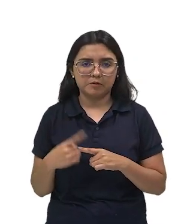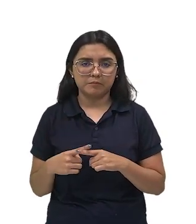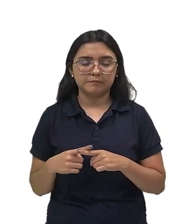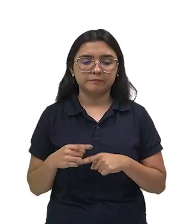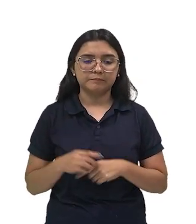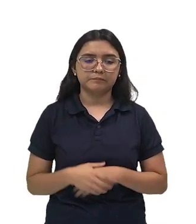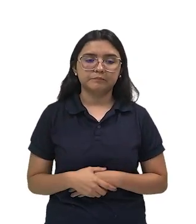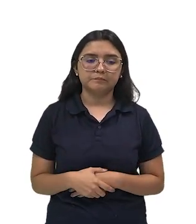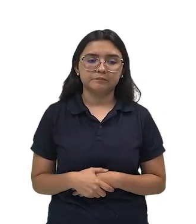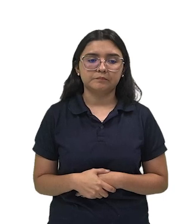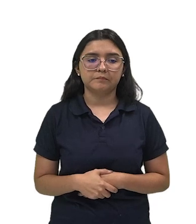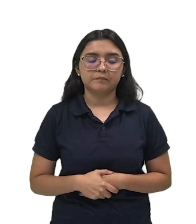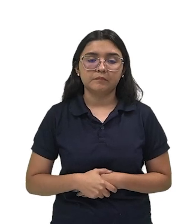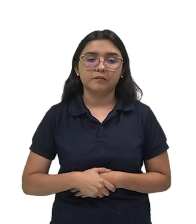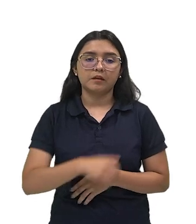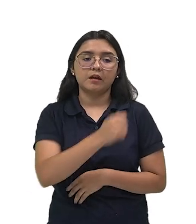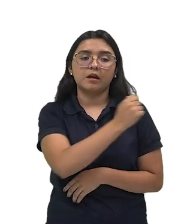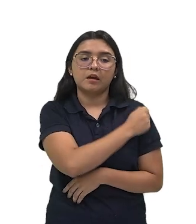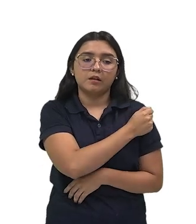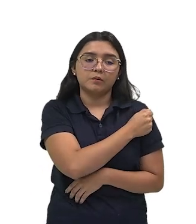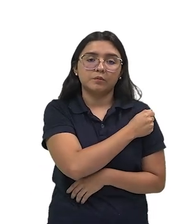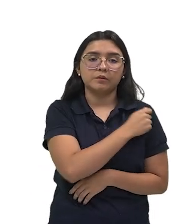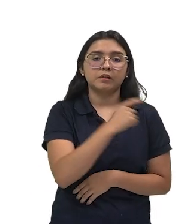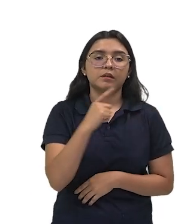Digamos, alunos que têm